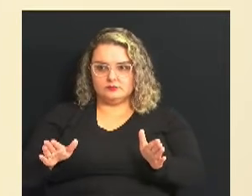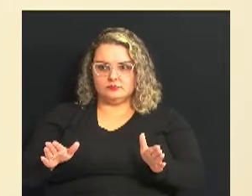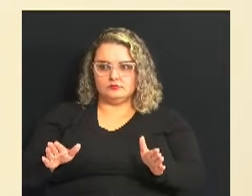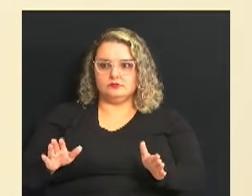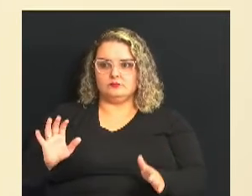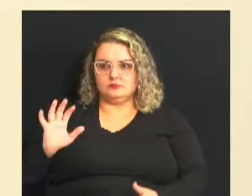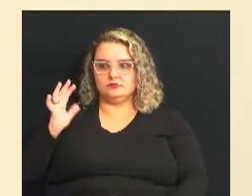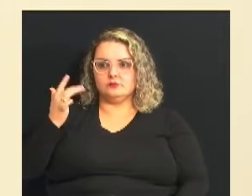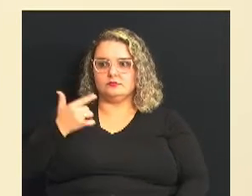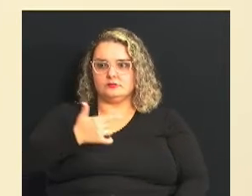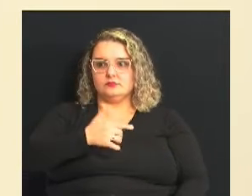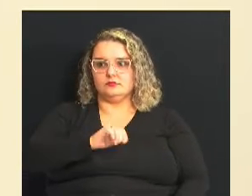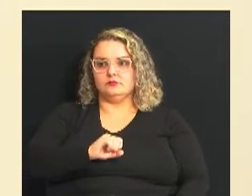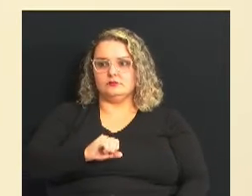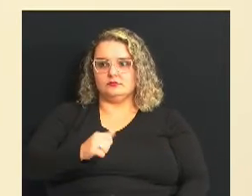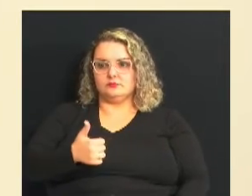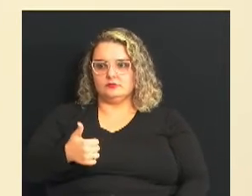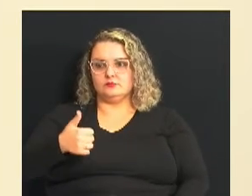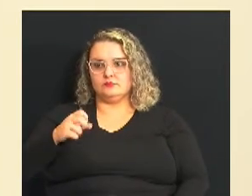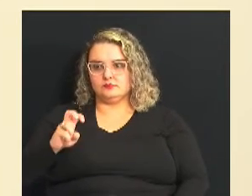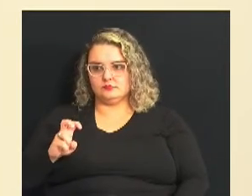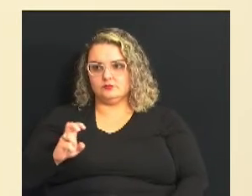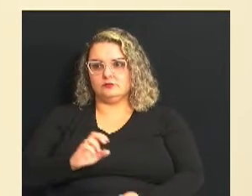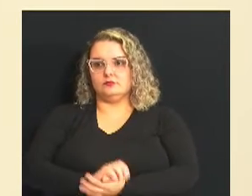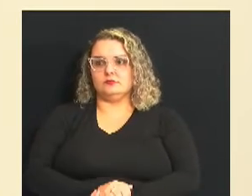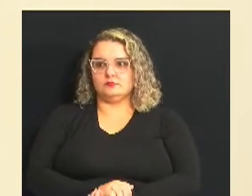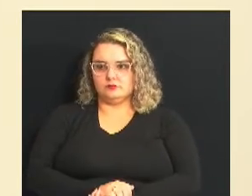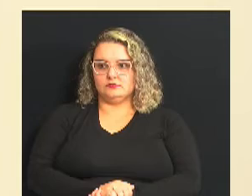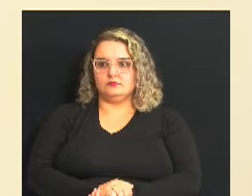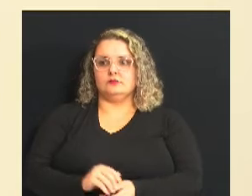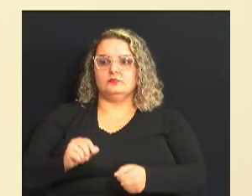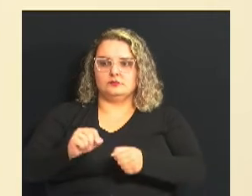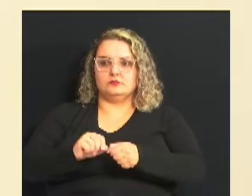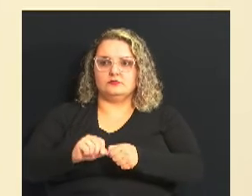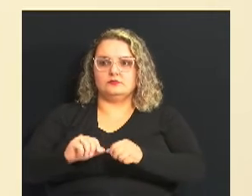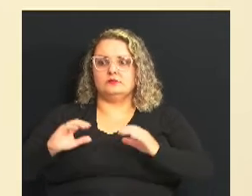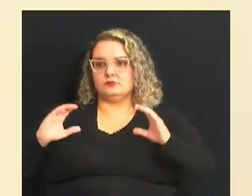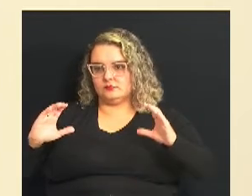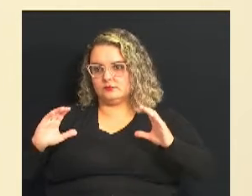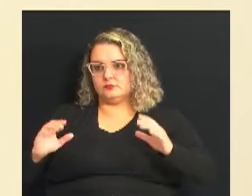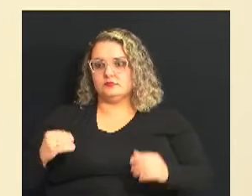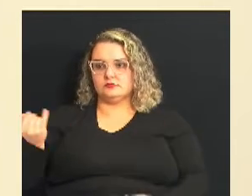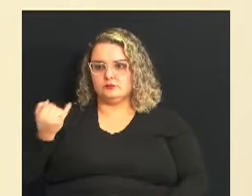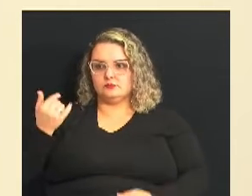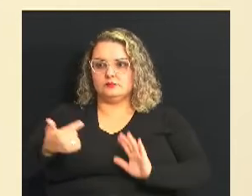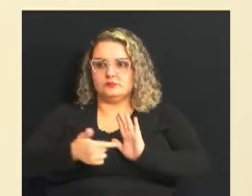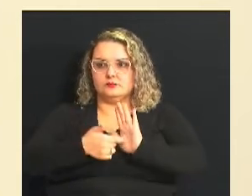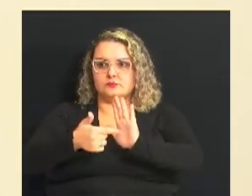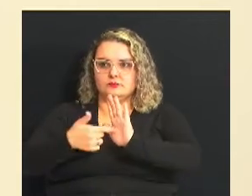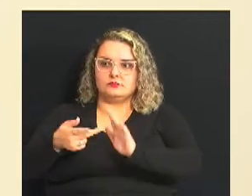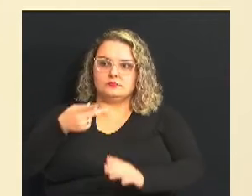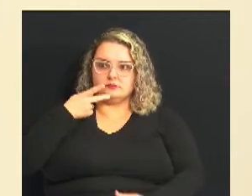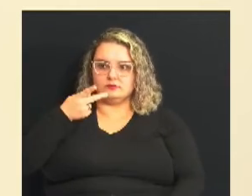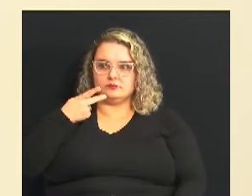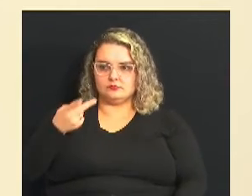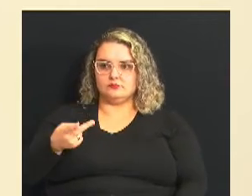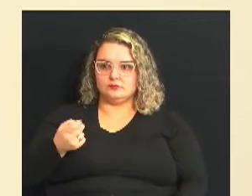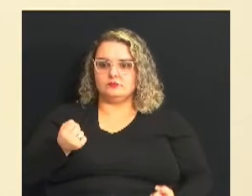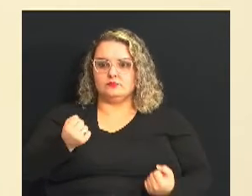em 2015. Né? Eu até faço um parênteses, é importante destacar que o apoio